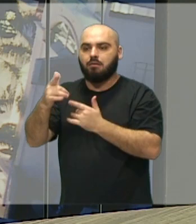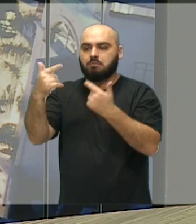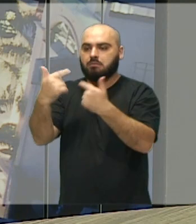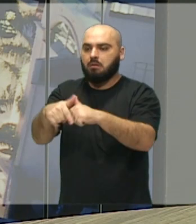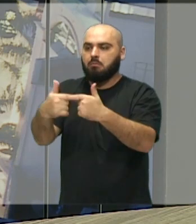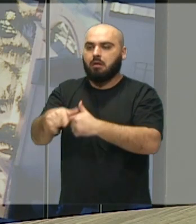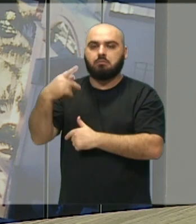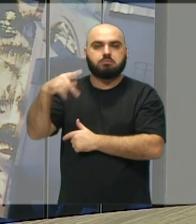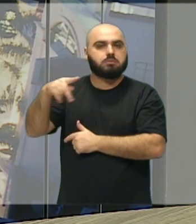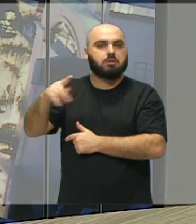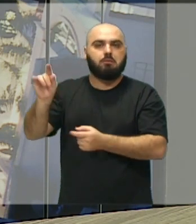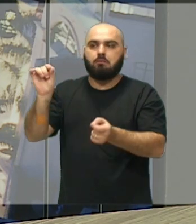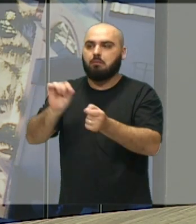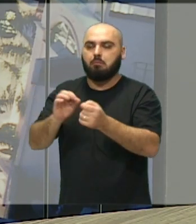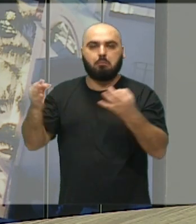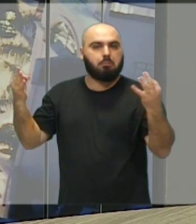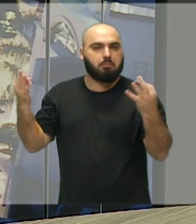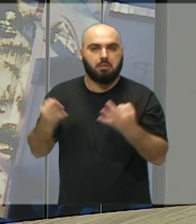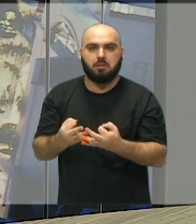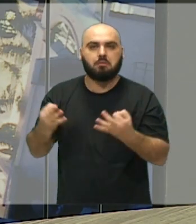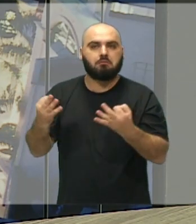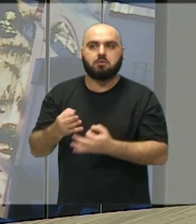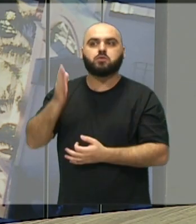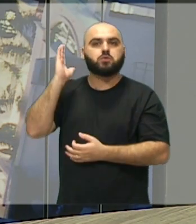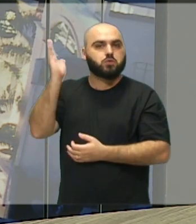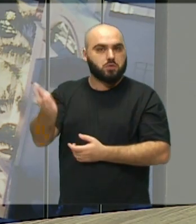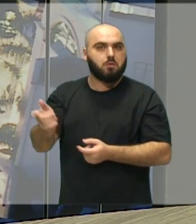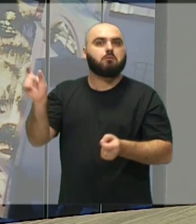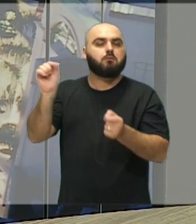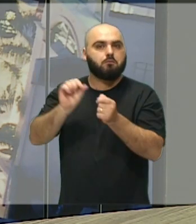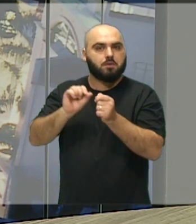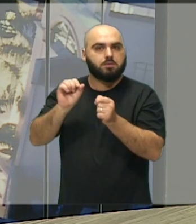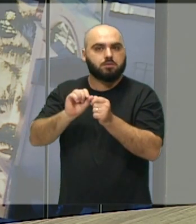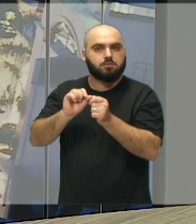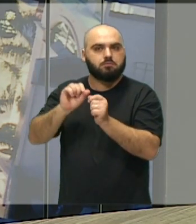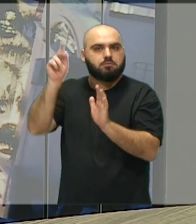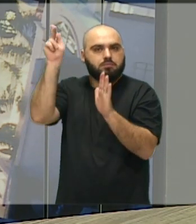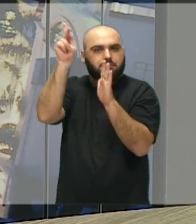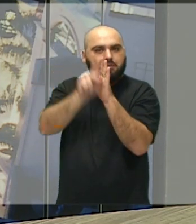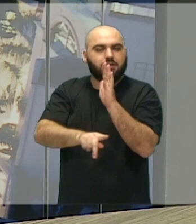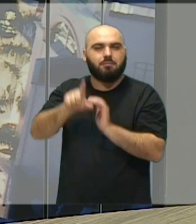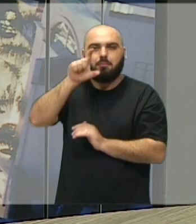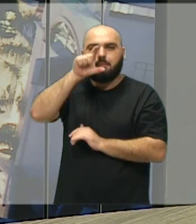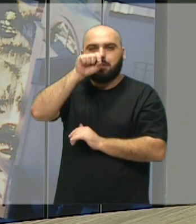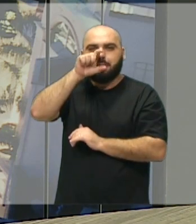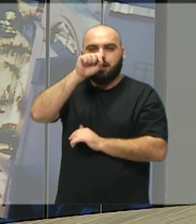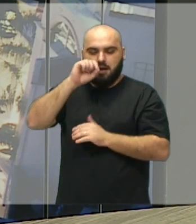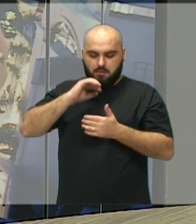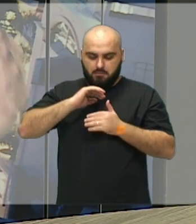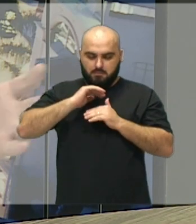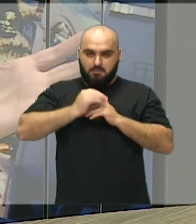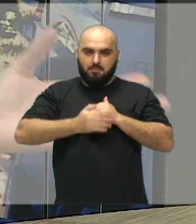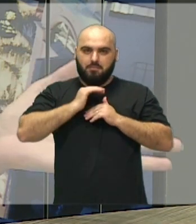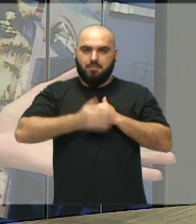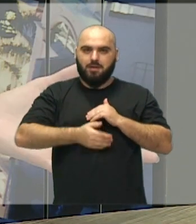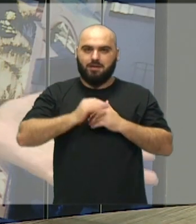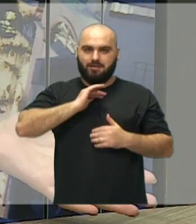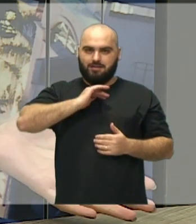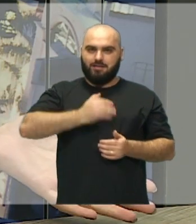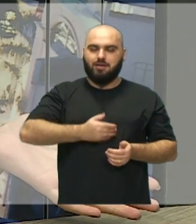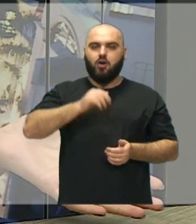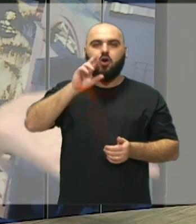eles desenvolviam, né? Que eles já estavam fazendo com o projeto do papagaio de peito roxo, e aí foi onde eu decidi fechar